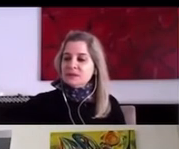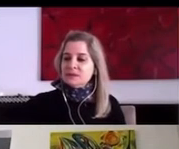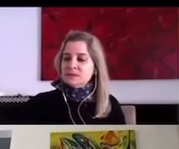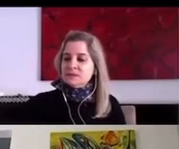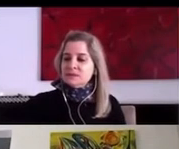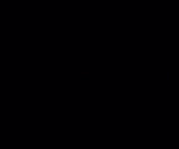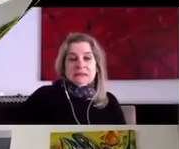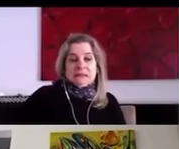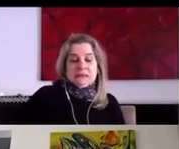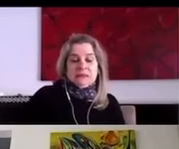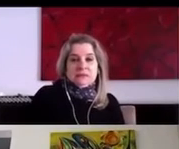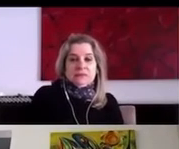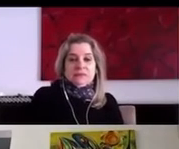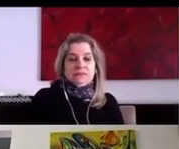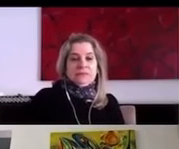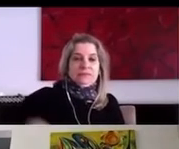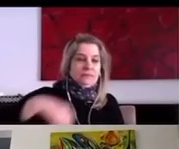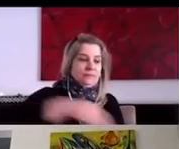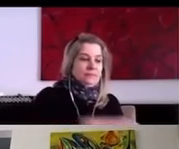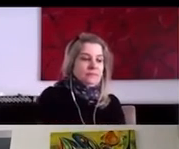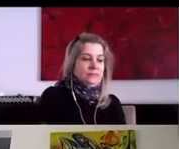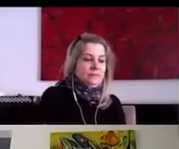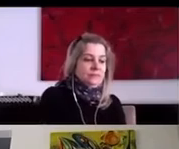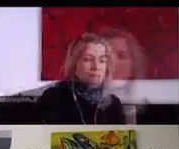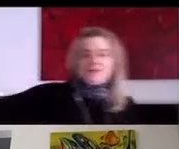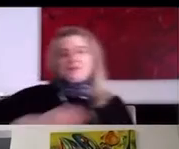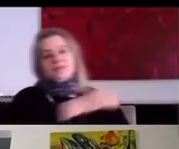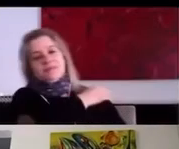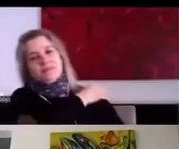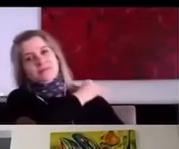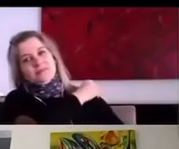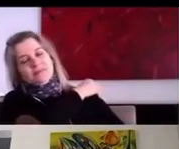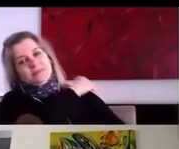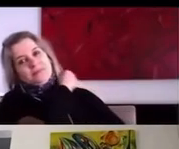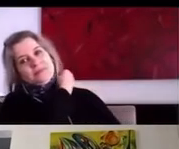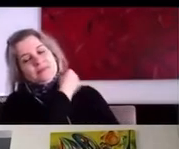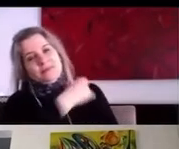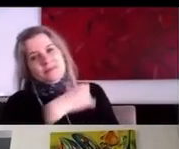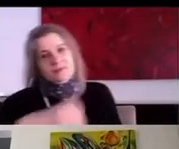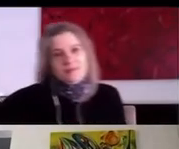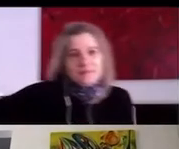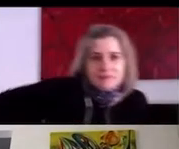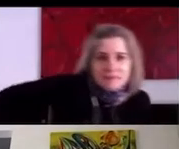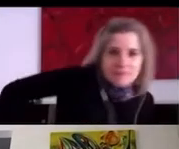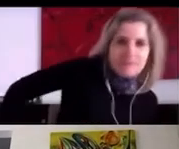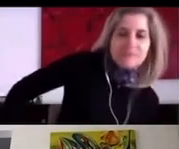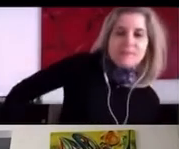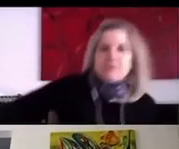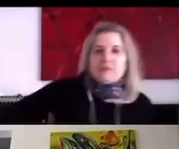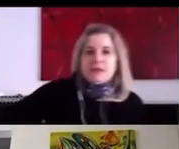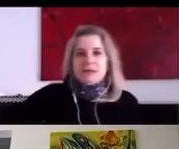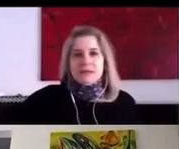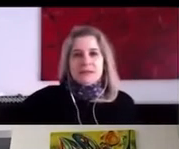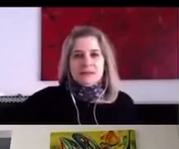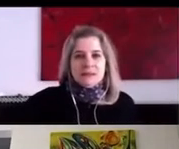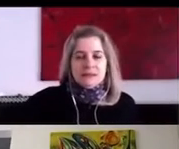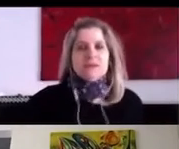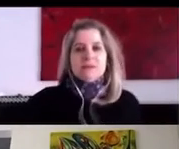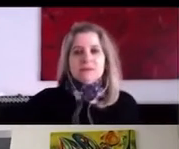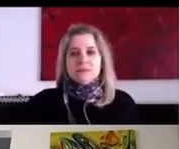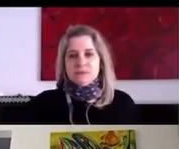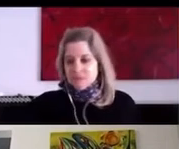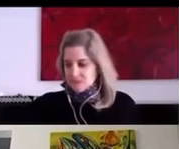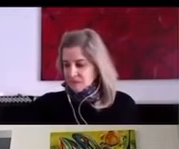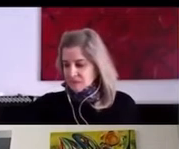consigo, mas eu vou ver. E eu disse assim, com toda a tranquilidade, Ana Rosa, eu lamento que reaja assim, não é essa a minha intenção